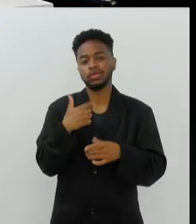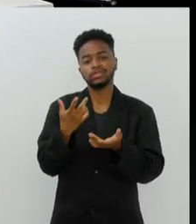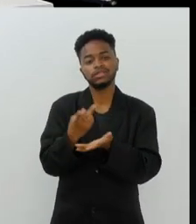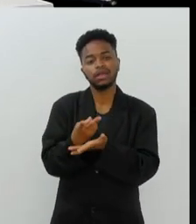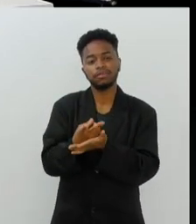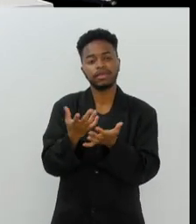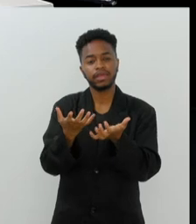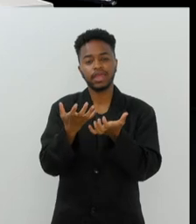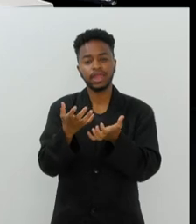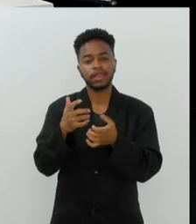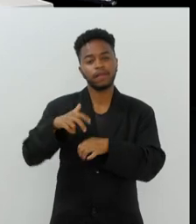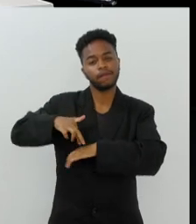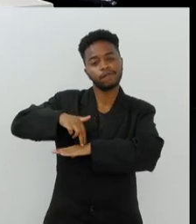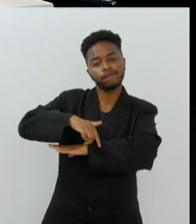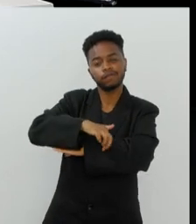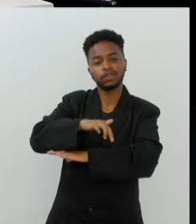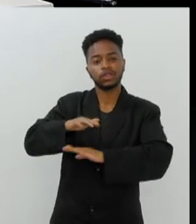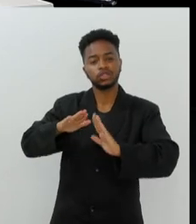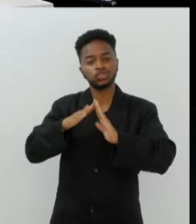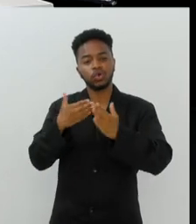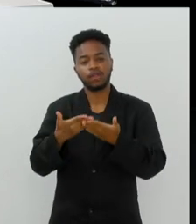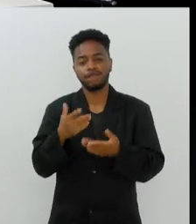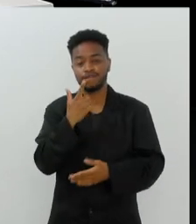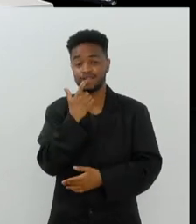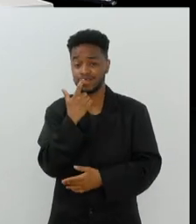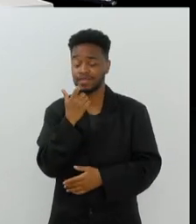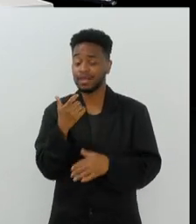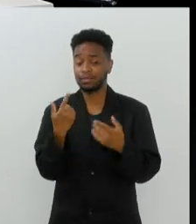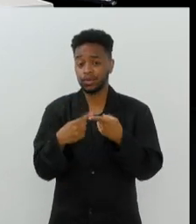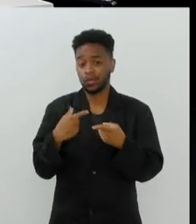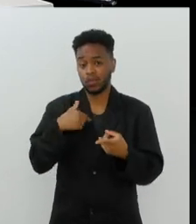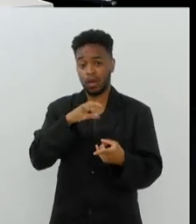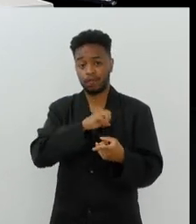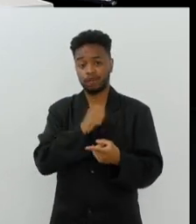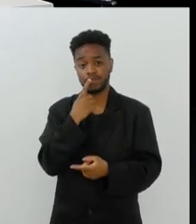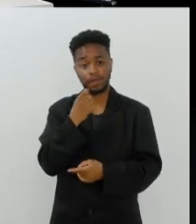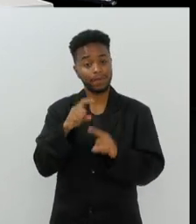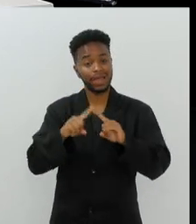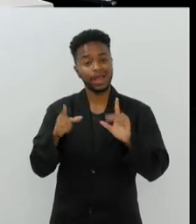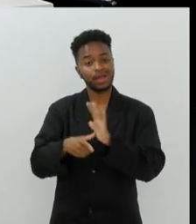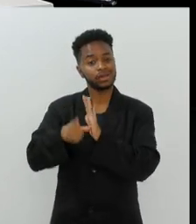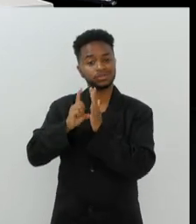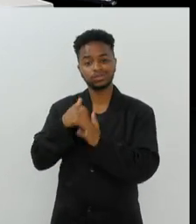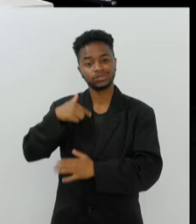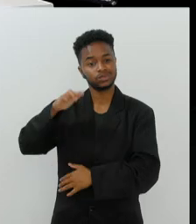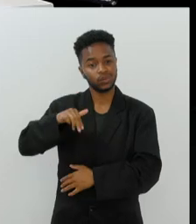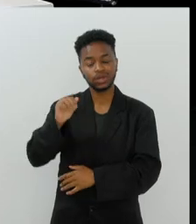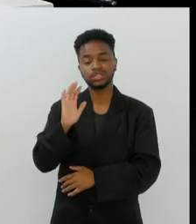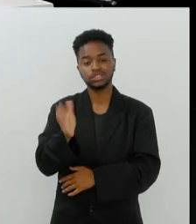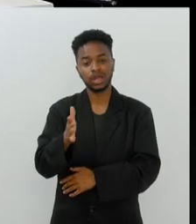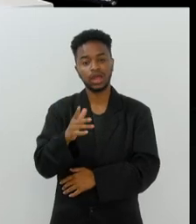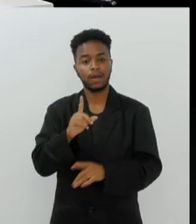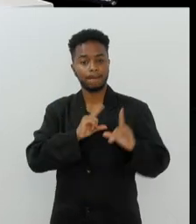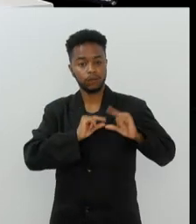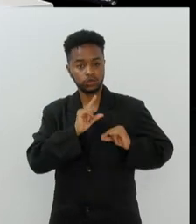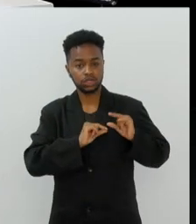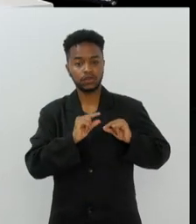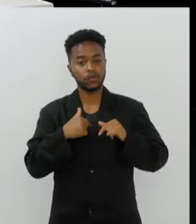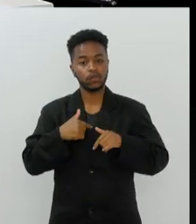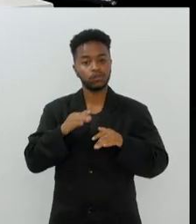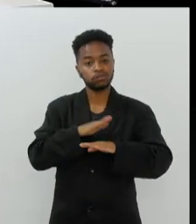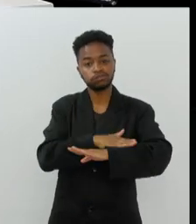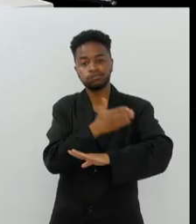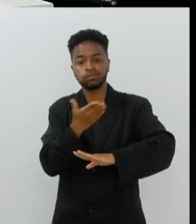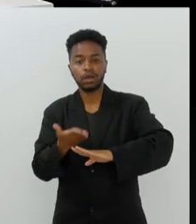era louca para desfilar numa escola vermelha, porque eu amo vermelho. E nunca tinha, né? Só tinha... Fui da mocidade e fiquei